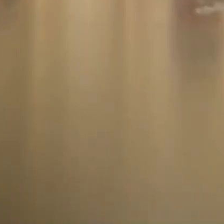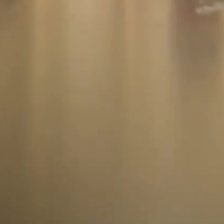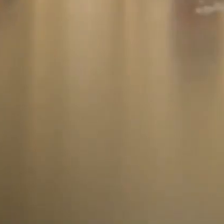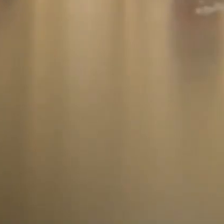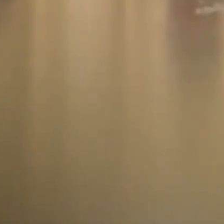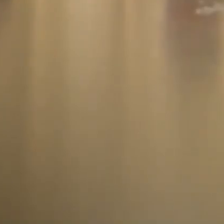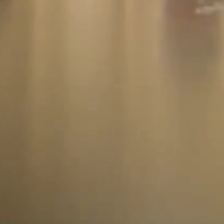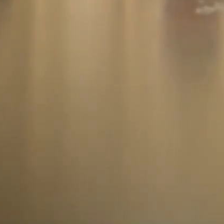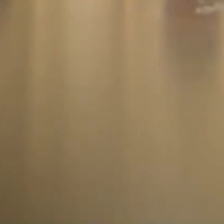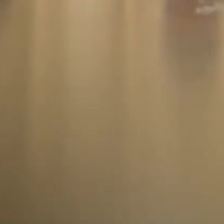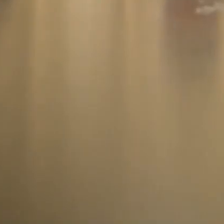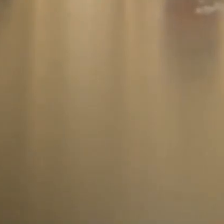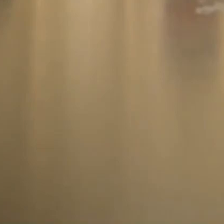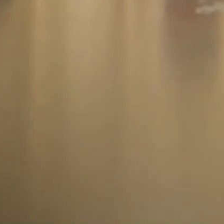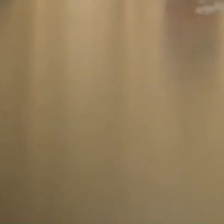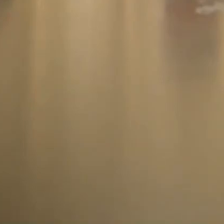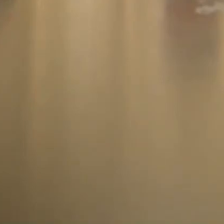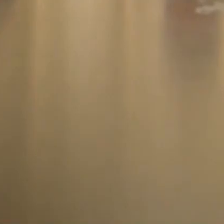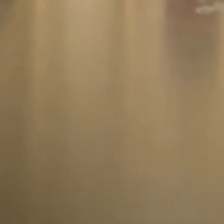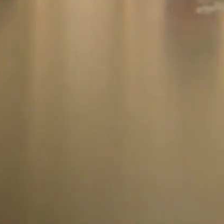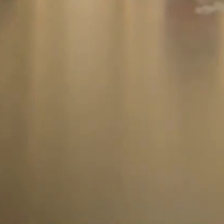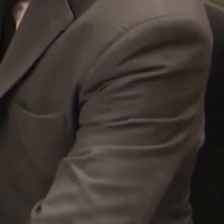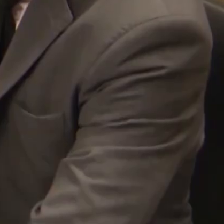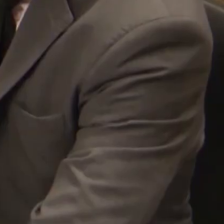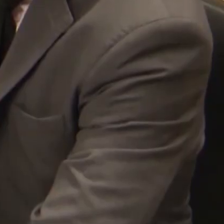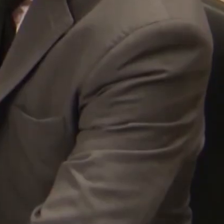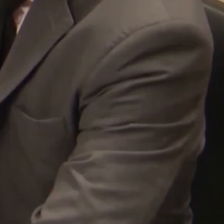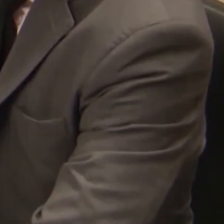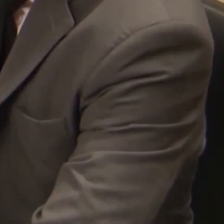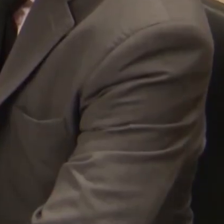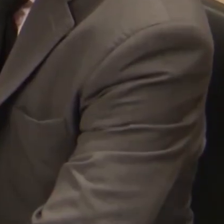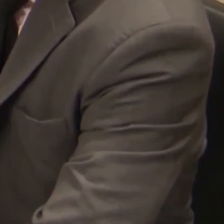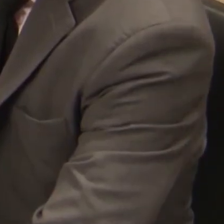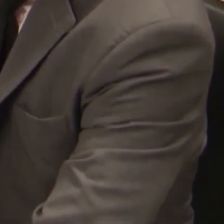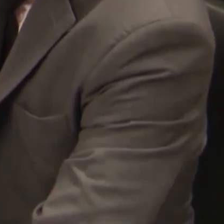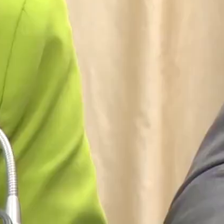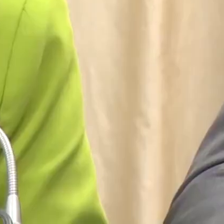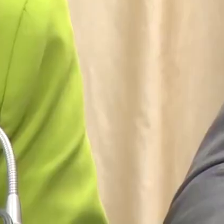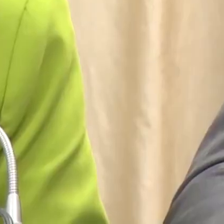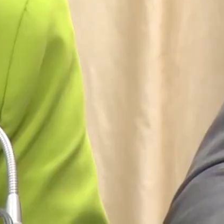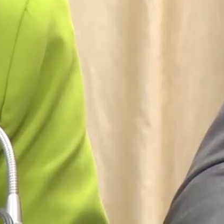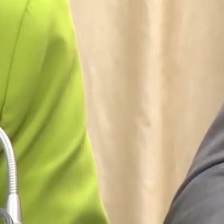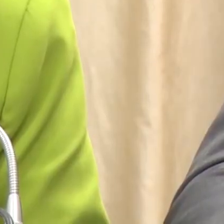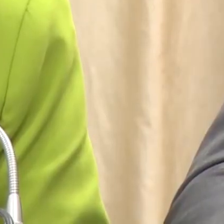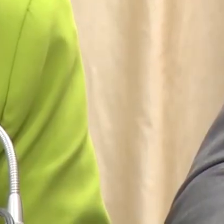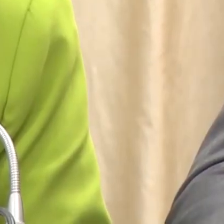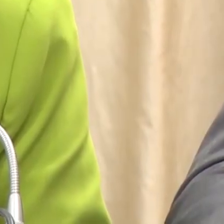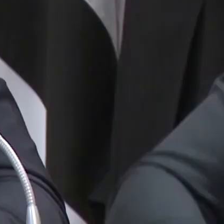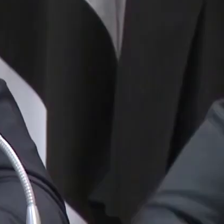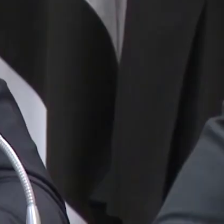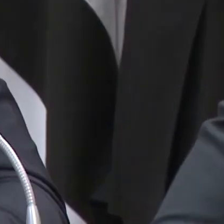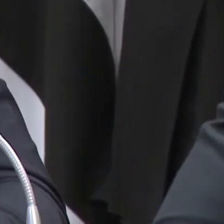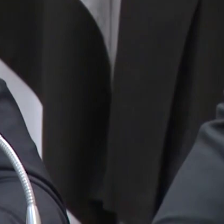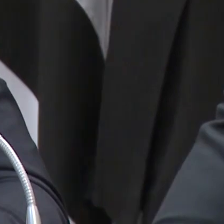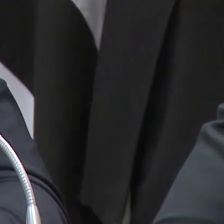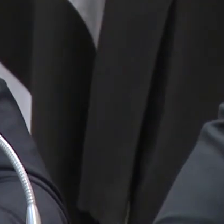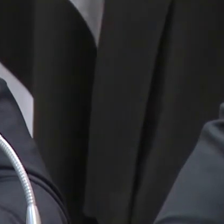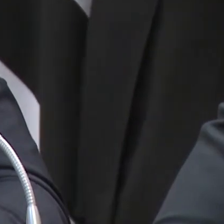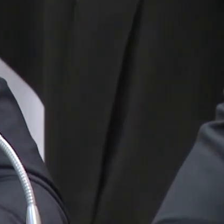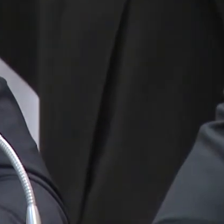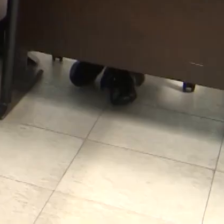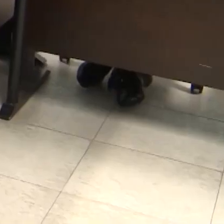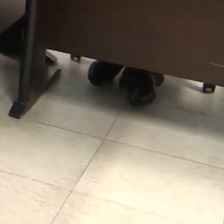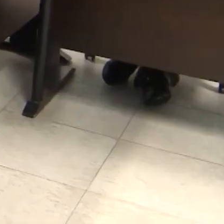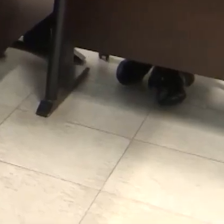Os deputados da Comissão de Constituição, Justiça e Cidadania analisaram a legalidade e a constitucionalidade de matérias que tramitam